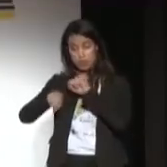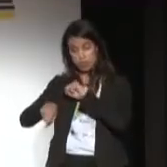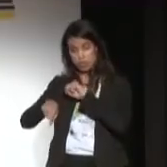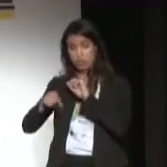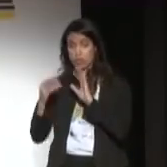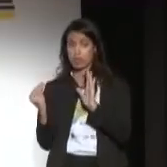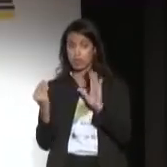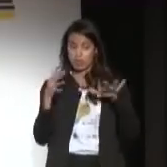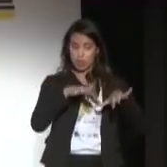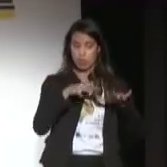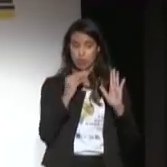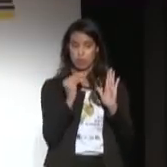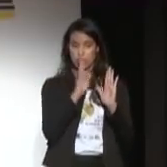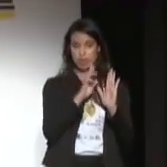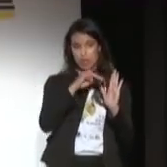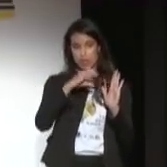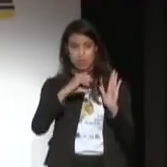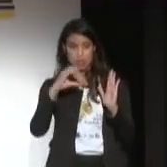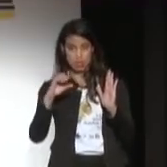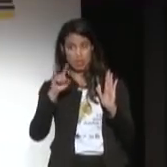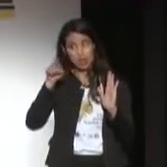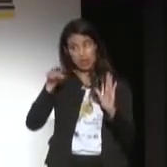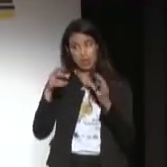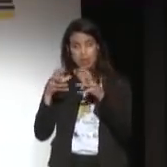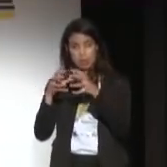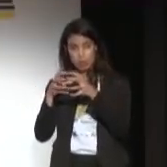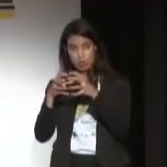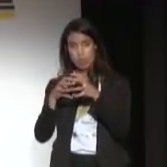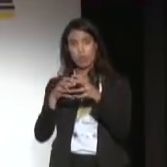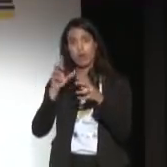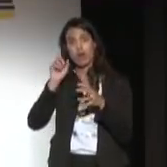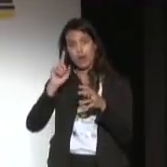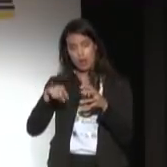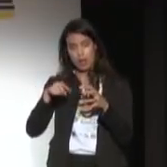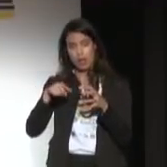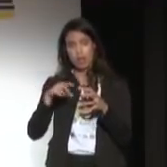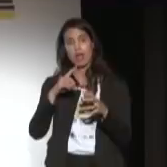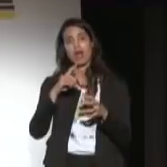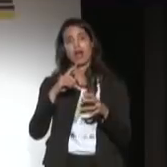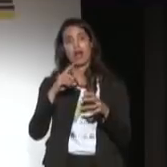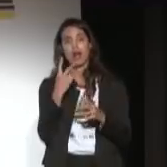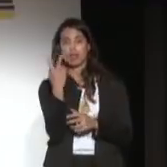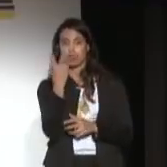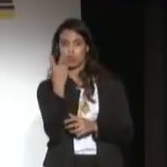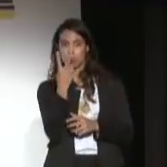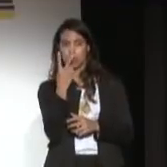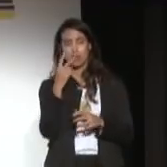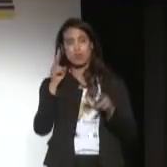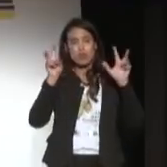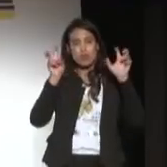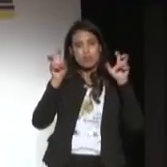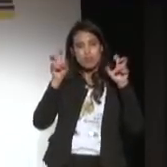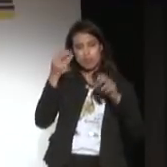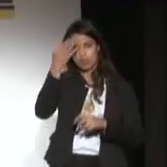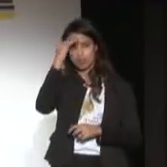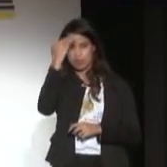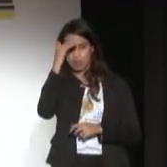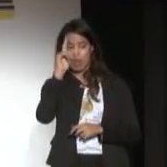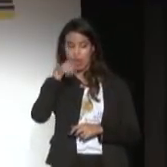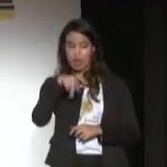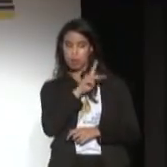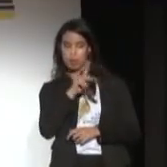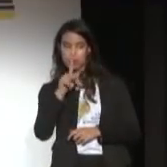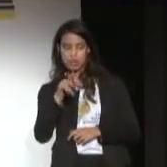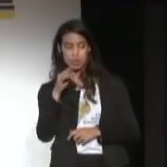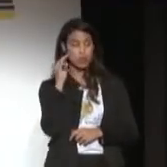da BNCC hoje no território da Chapada, no meu caso, é a dupla conceitualização. Tá? Os professores vivem as situações,